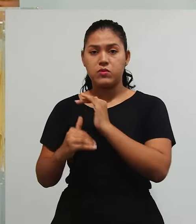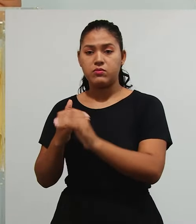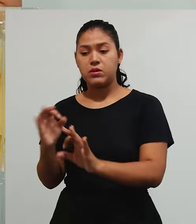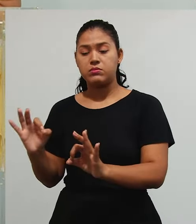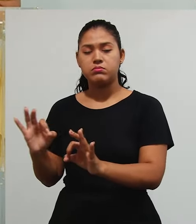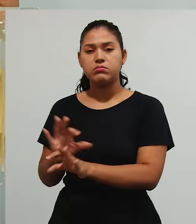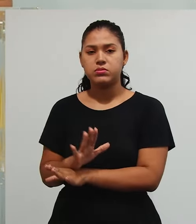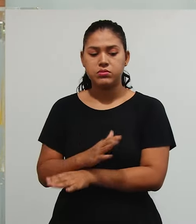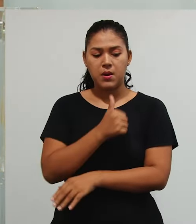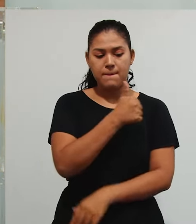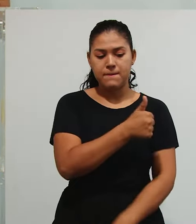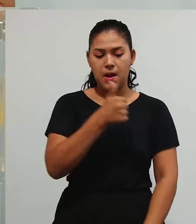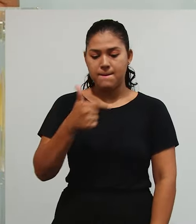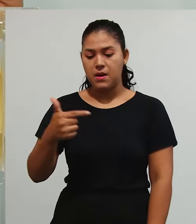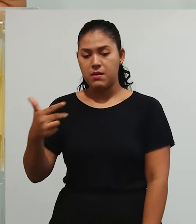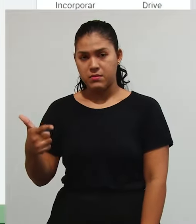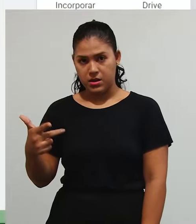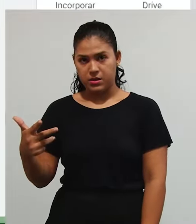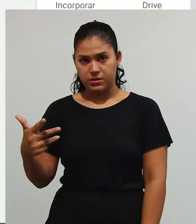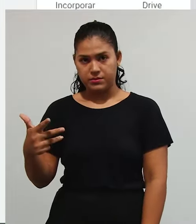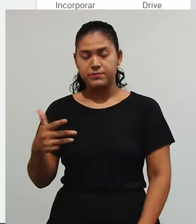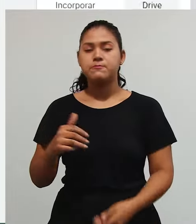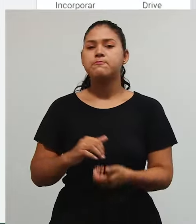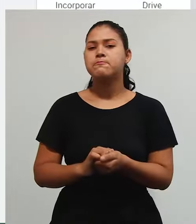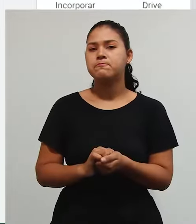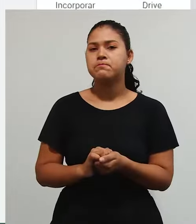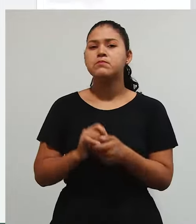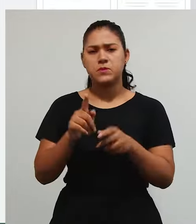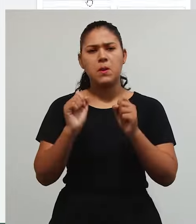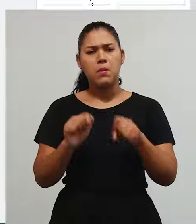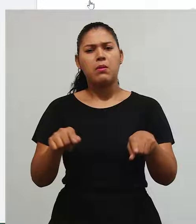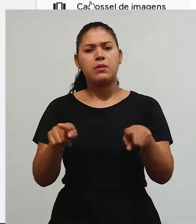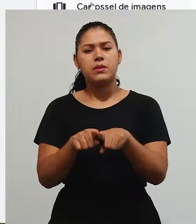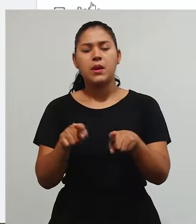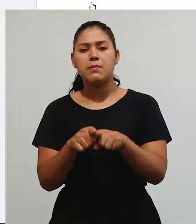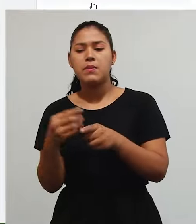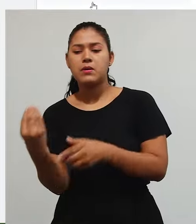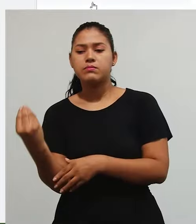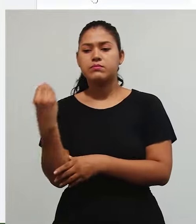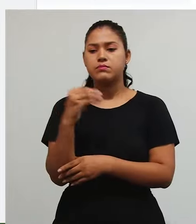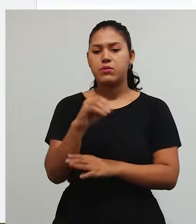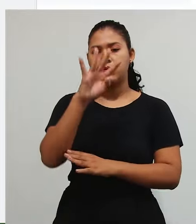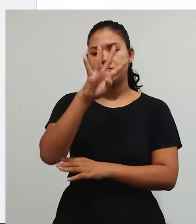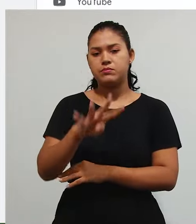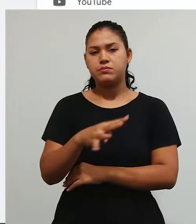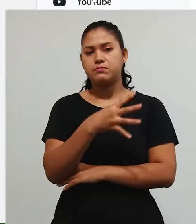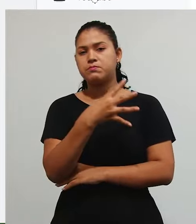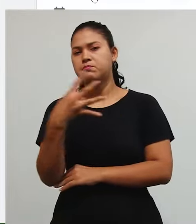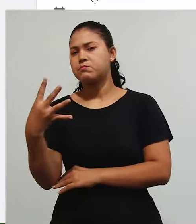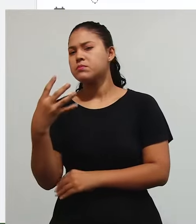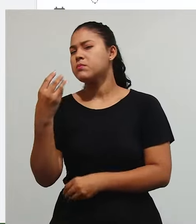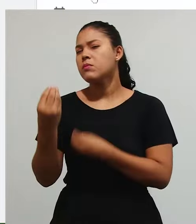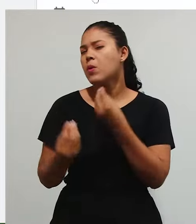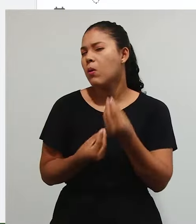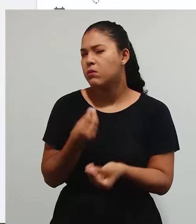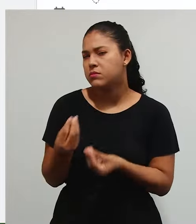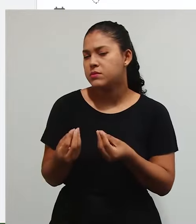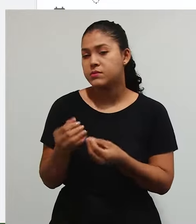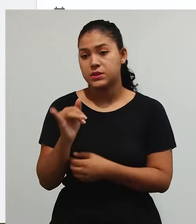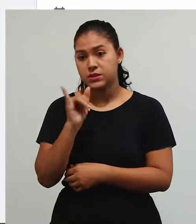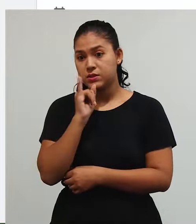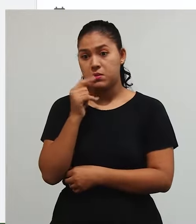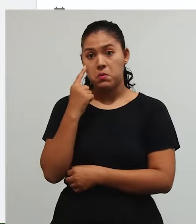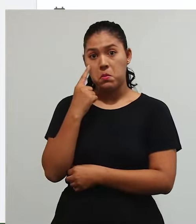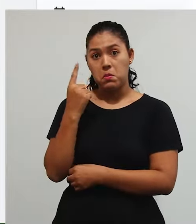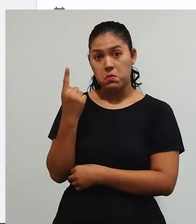Fechamento. Além daqui, você também pode incluir tabelas. Né? Como que você pode incluir tabelas? Olha, você tem aqui recursos